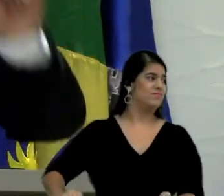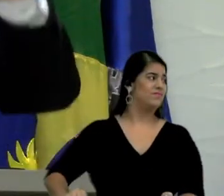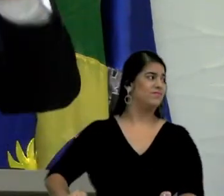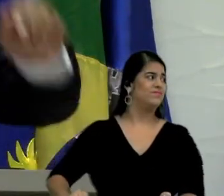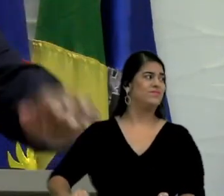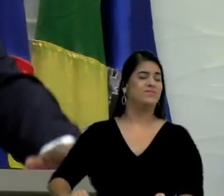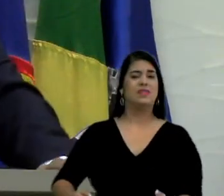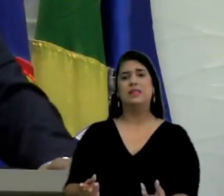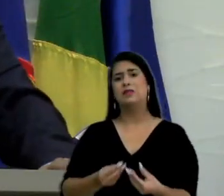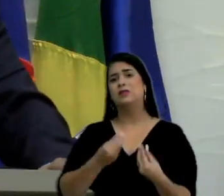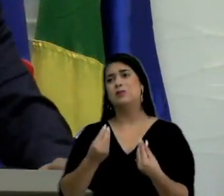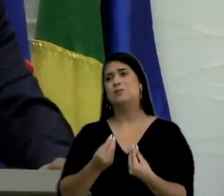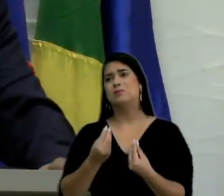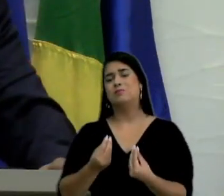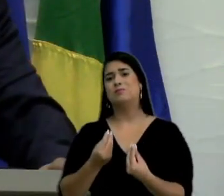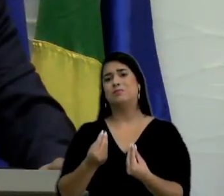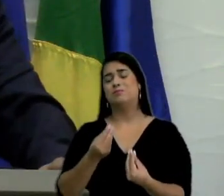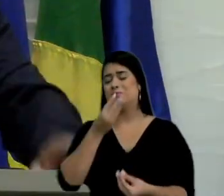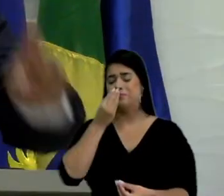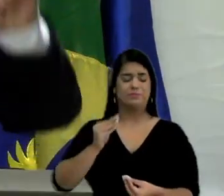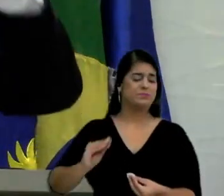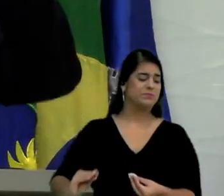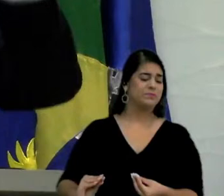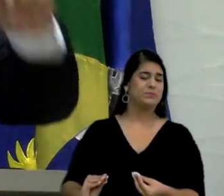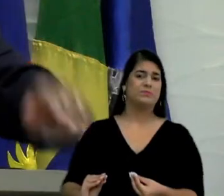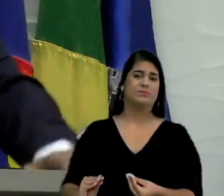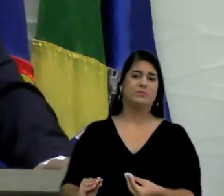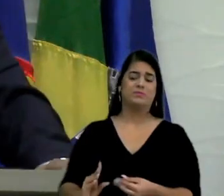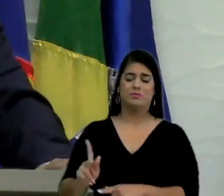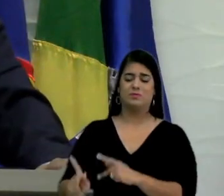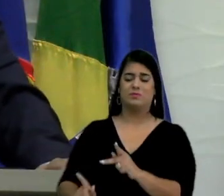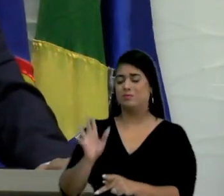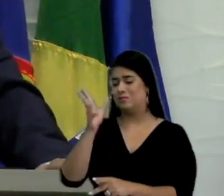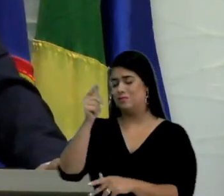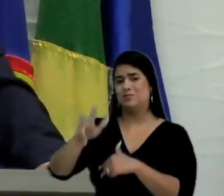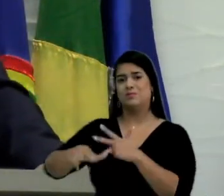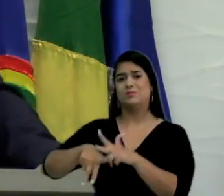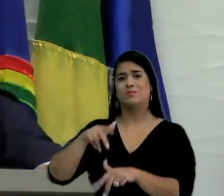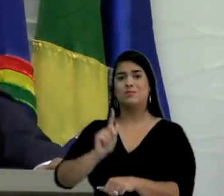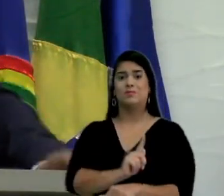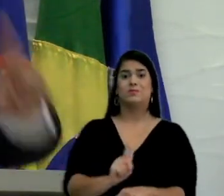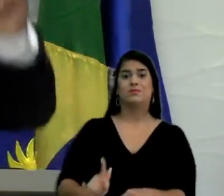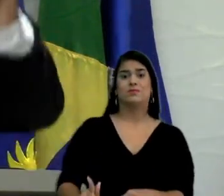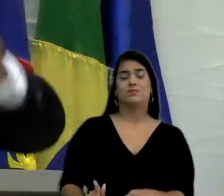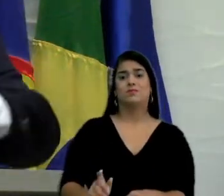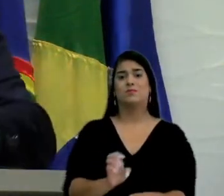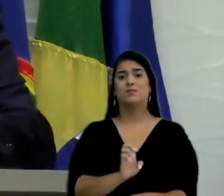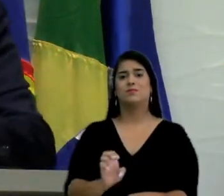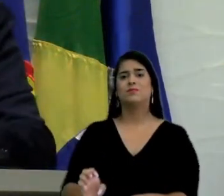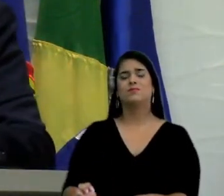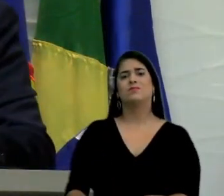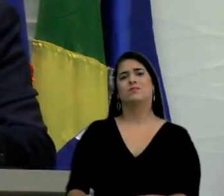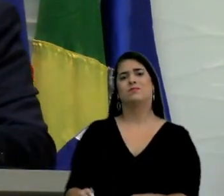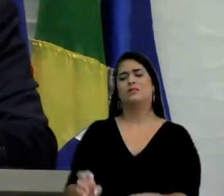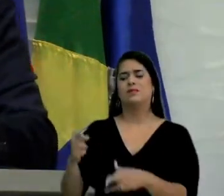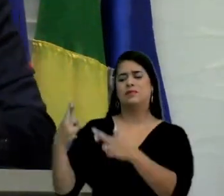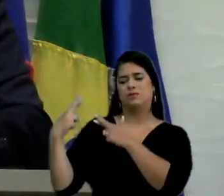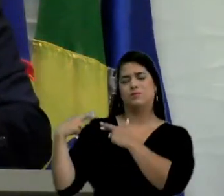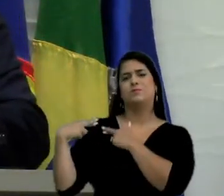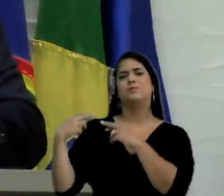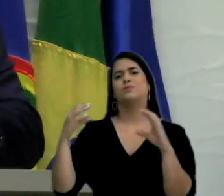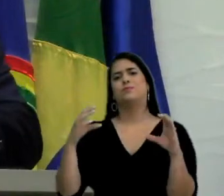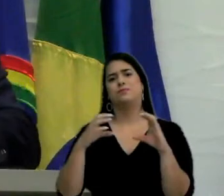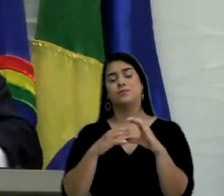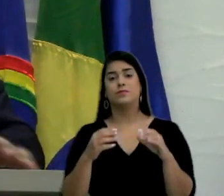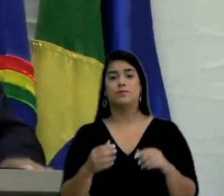compa tem com a população de São Bento que é a Governadora do estado que que é responsável pela Compesa e